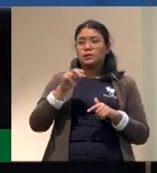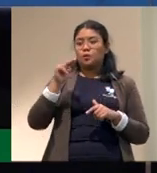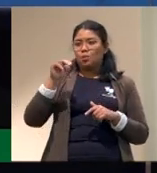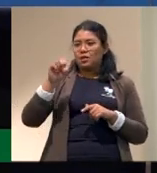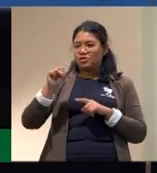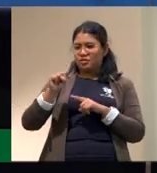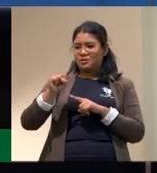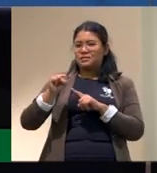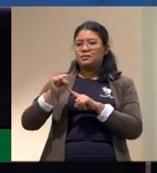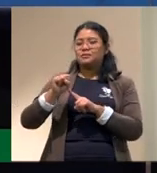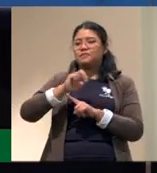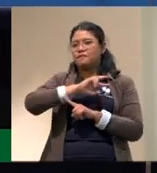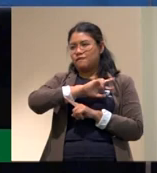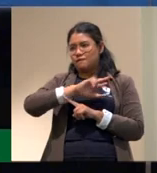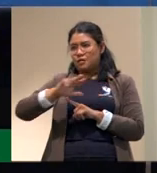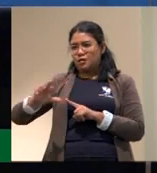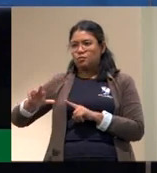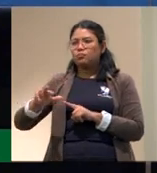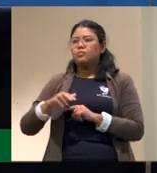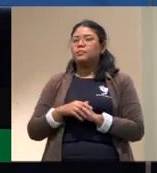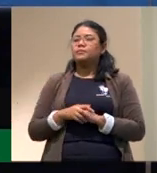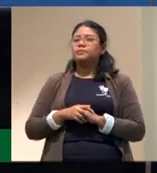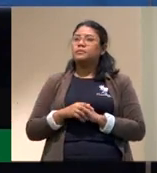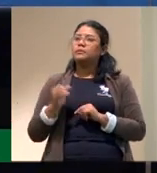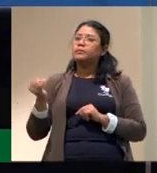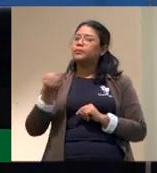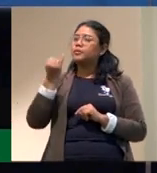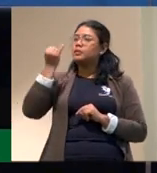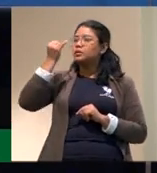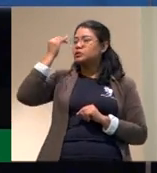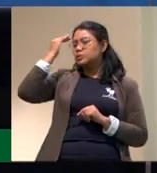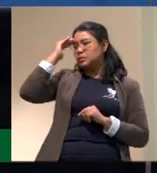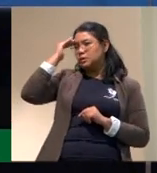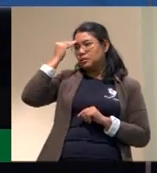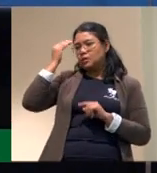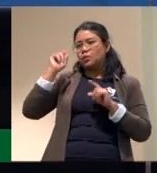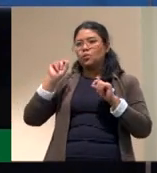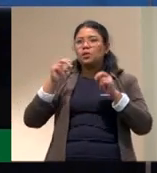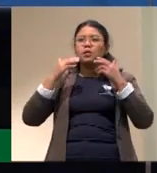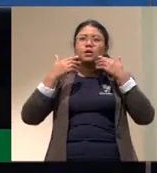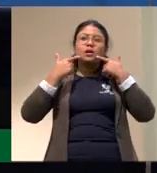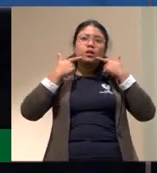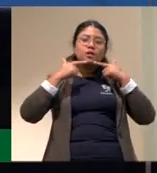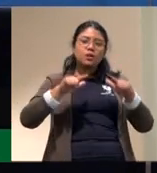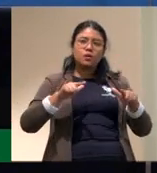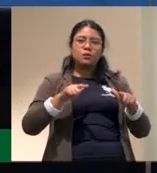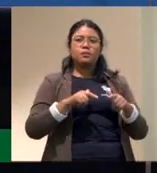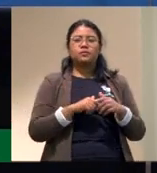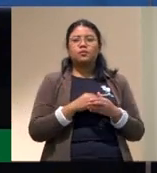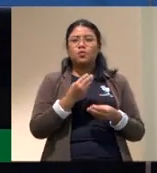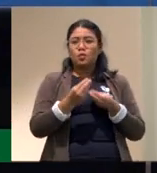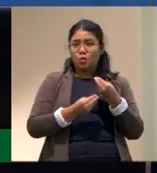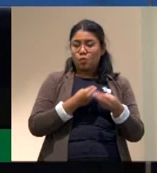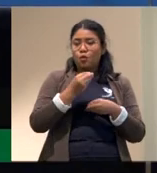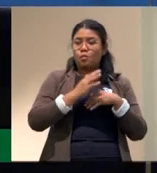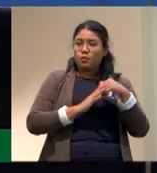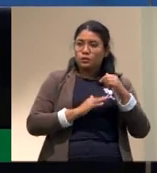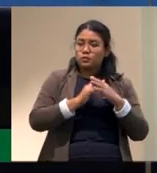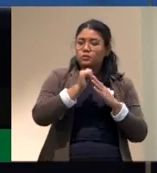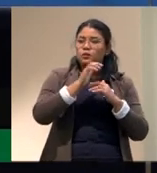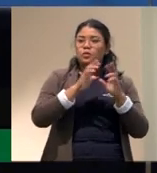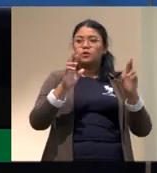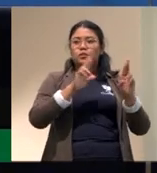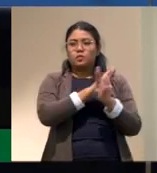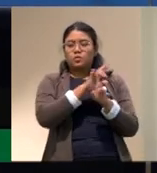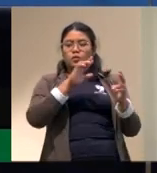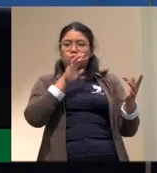né? É importante a gente compreender essa linguagem como dialogia, ou seja, ela se dá na relação com